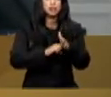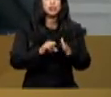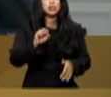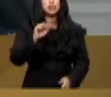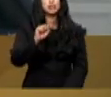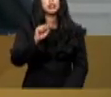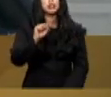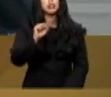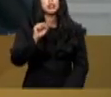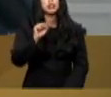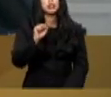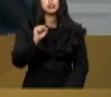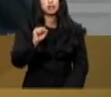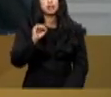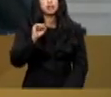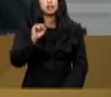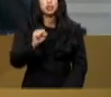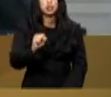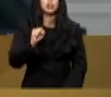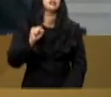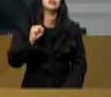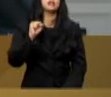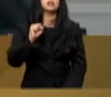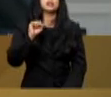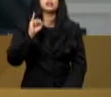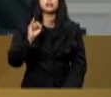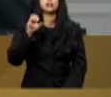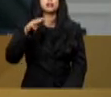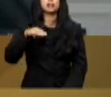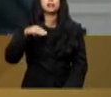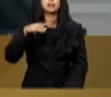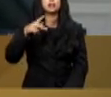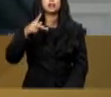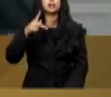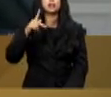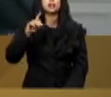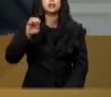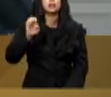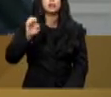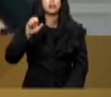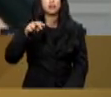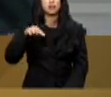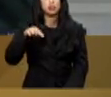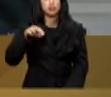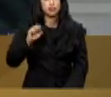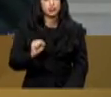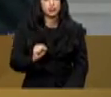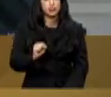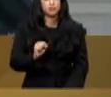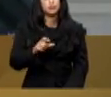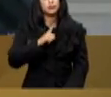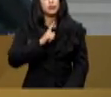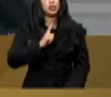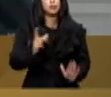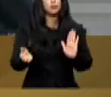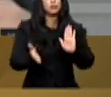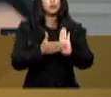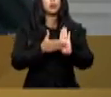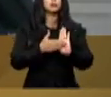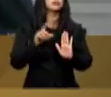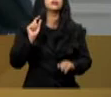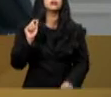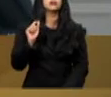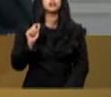Simples Nacional, instituído pela Lei Complementar 123 de 2006, ao determinar isso,